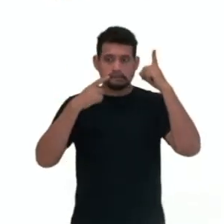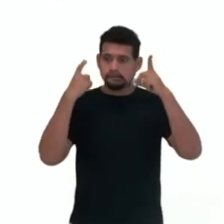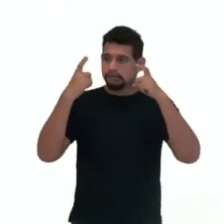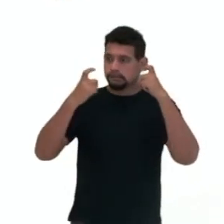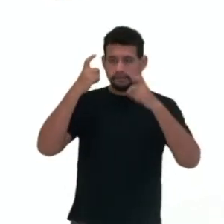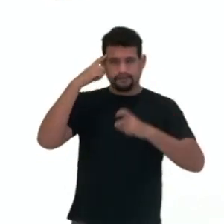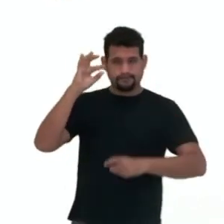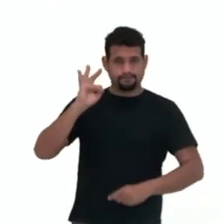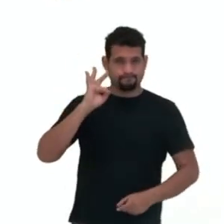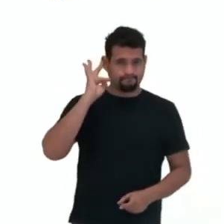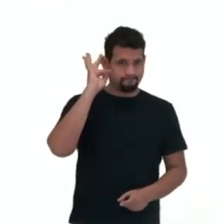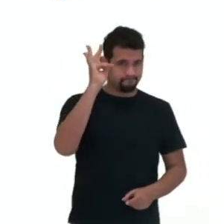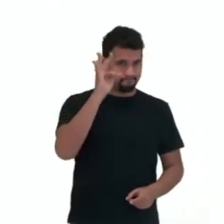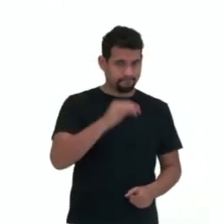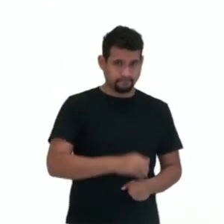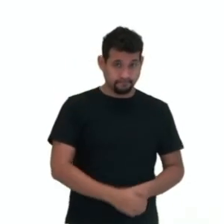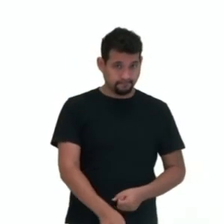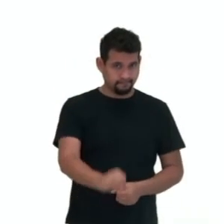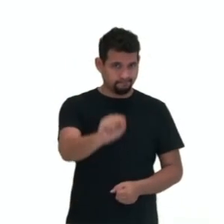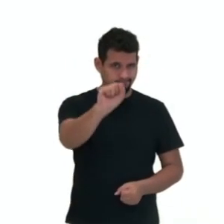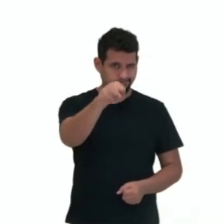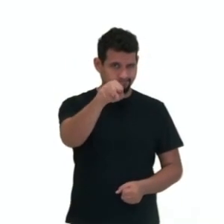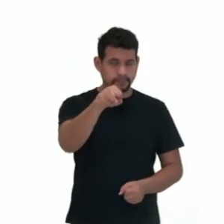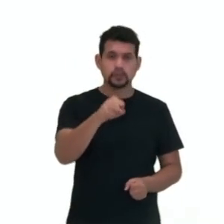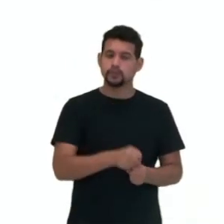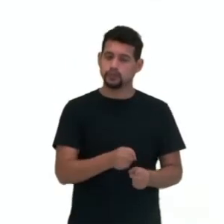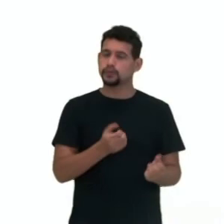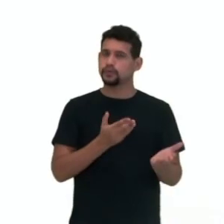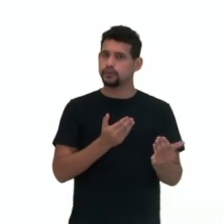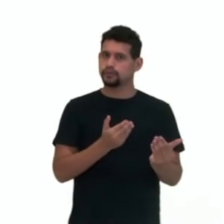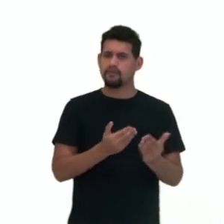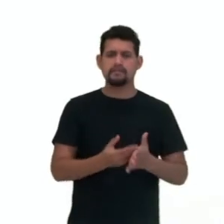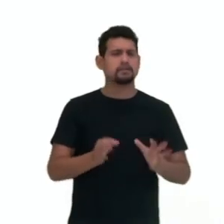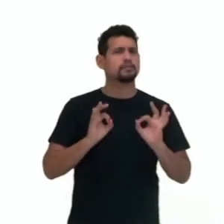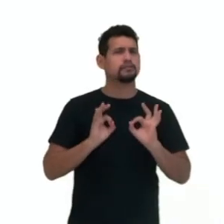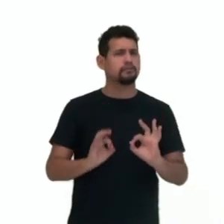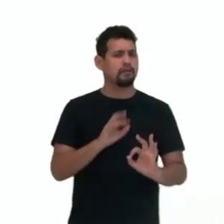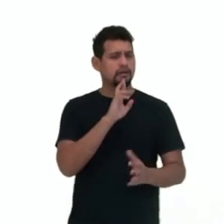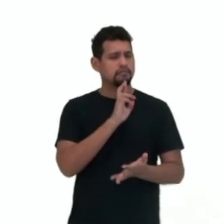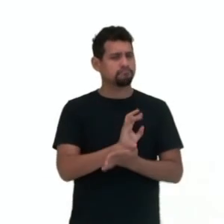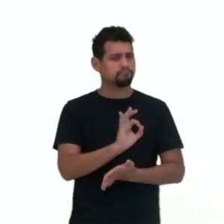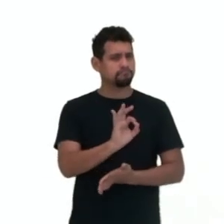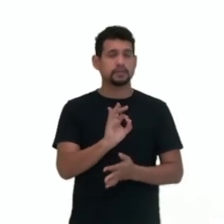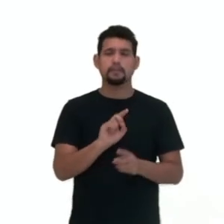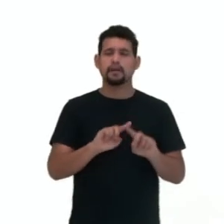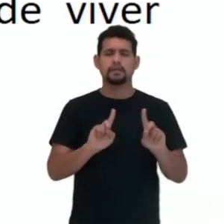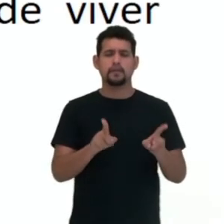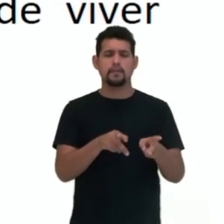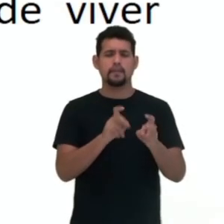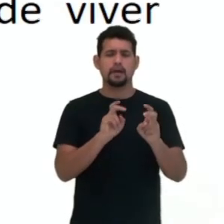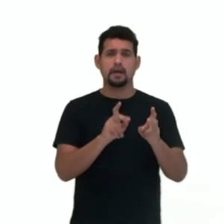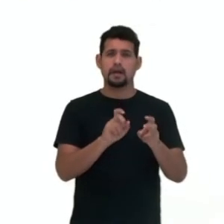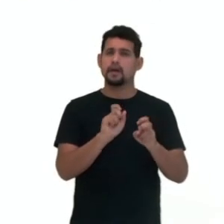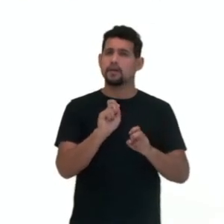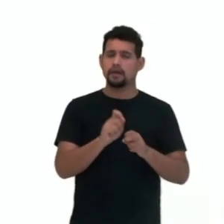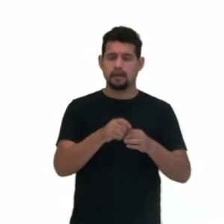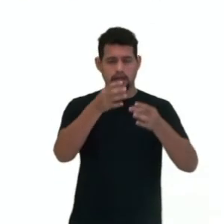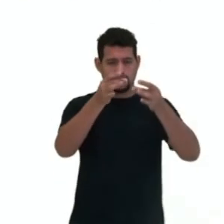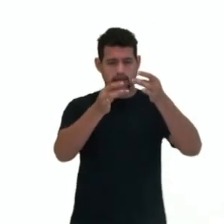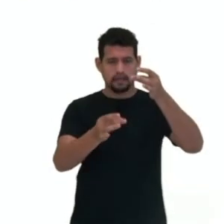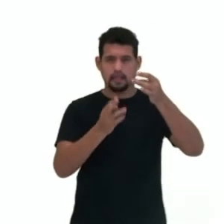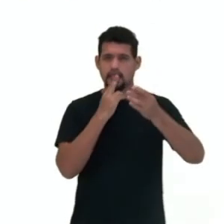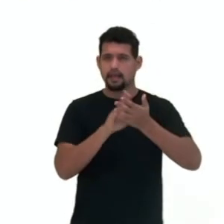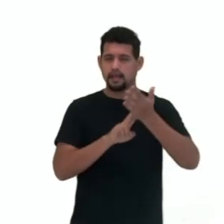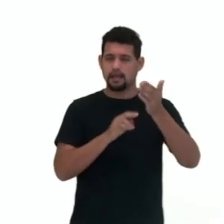futuro. Sim, os jovens. Acertou quem disse isso. Então, eu observo que nos elementos da